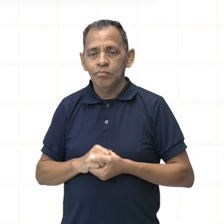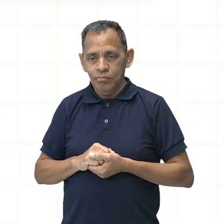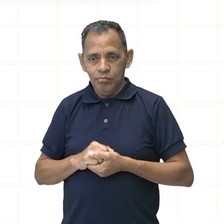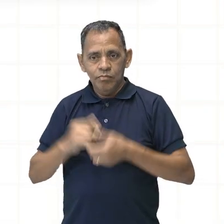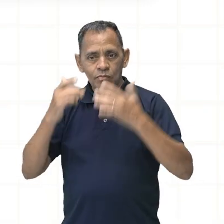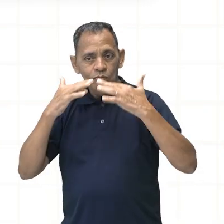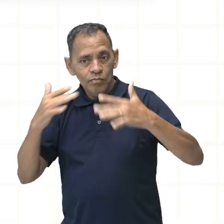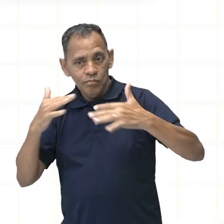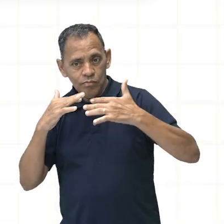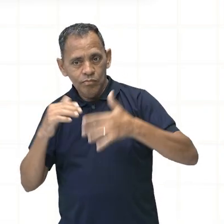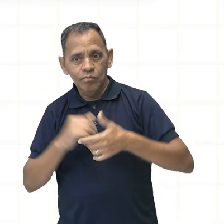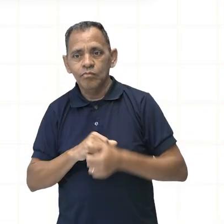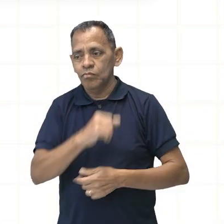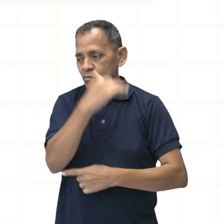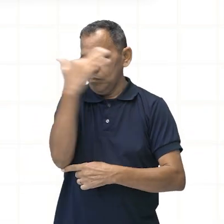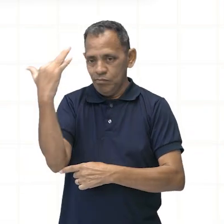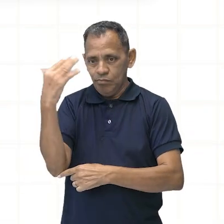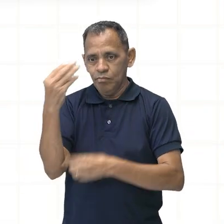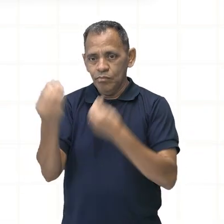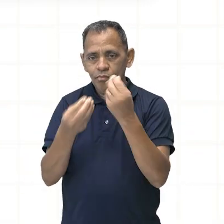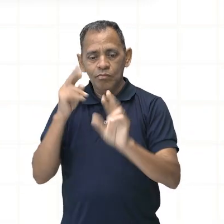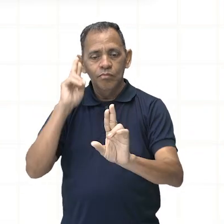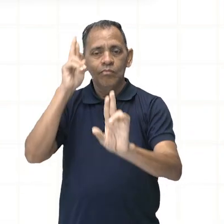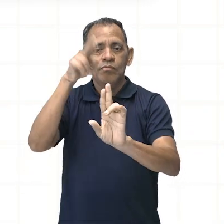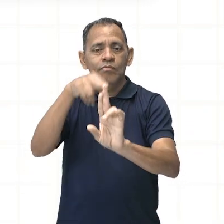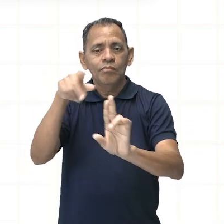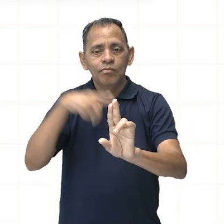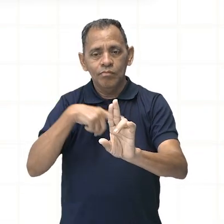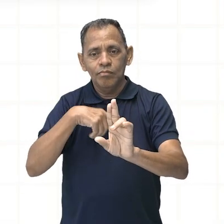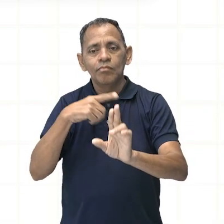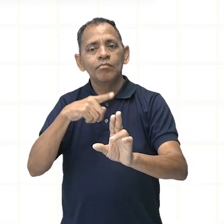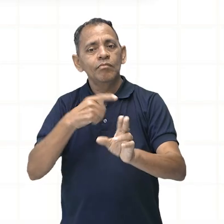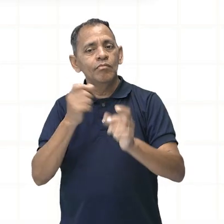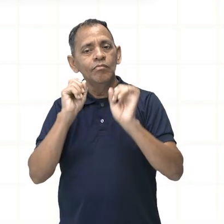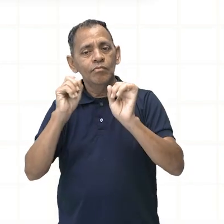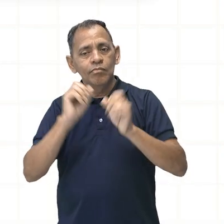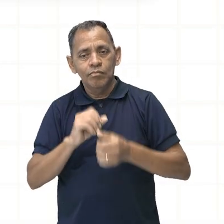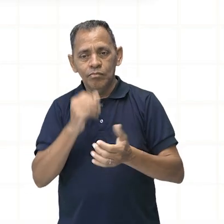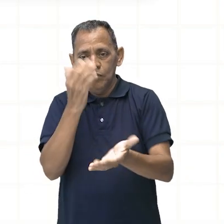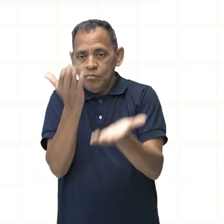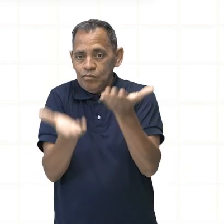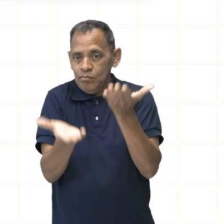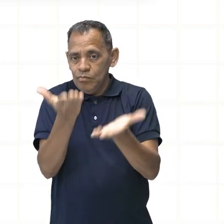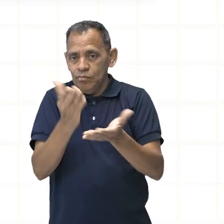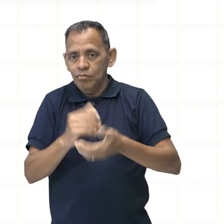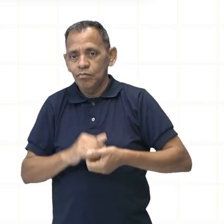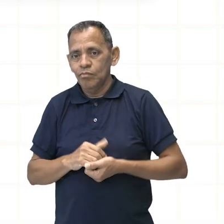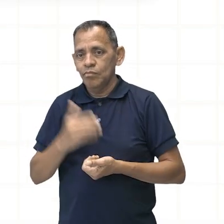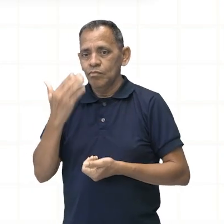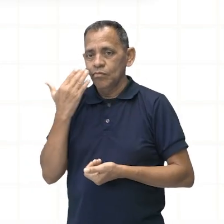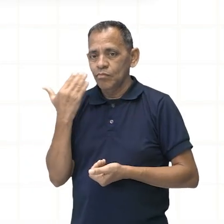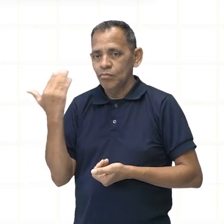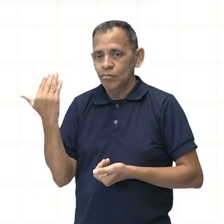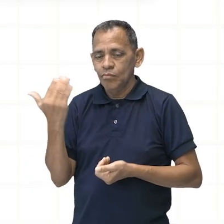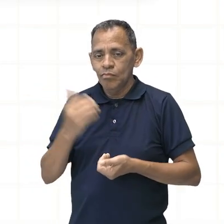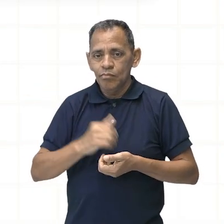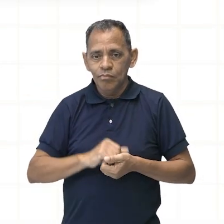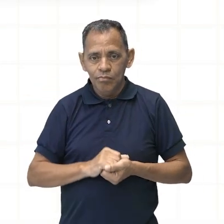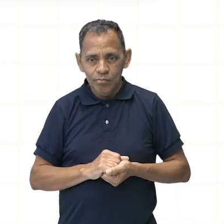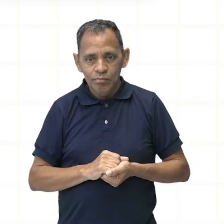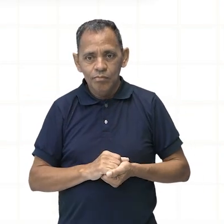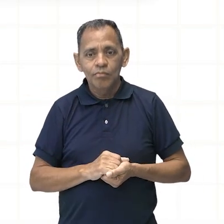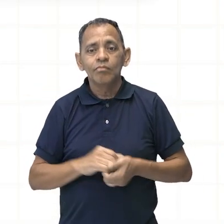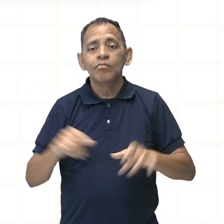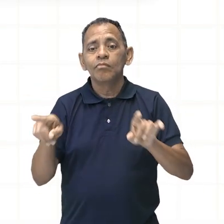nossas vidas, nós atingimos o equilíbrio, e esse equilíbrio é chamado de Tao, certo? Temos